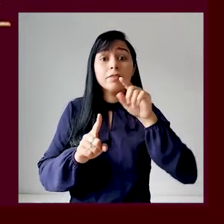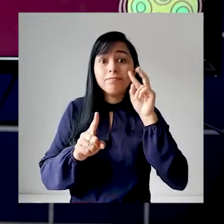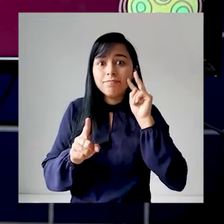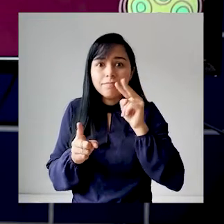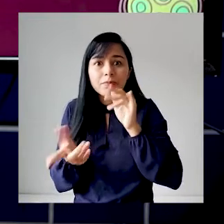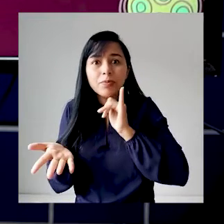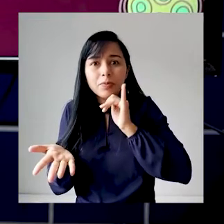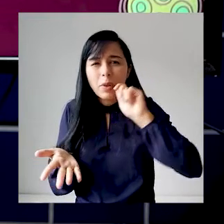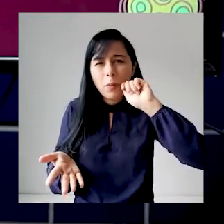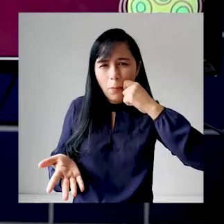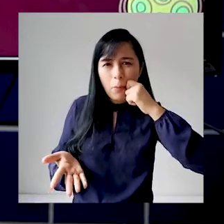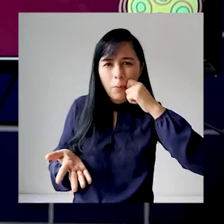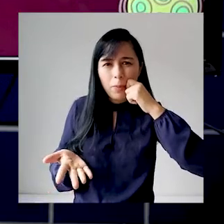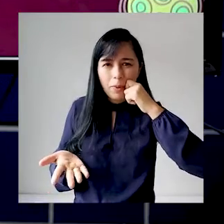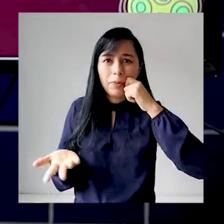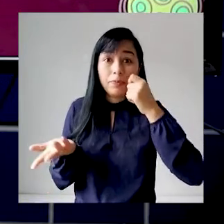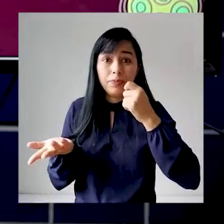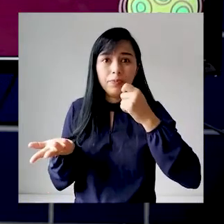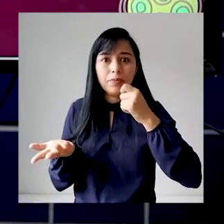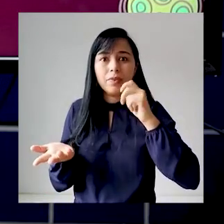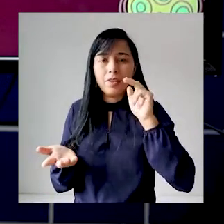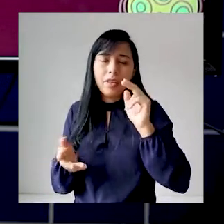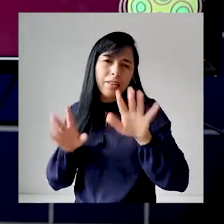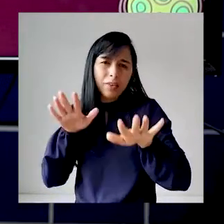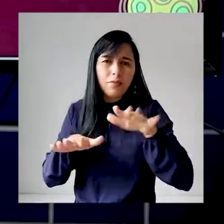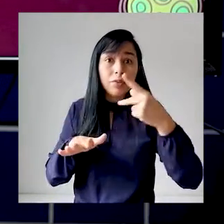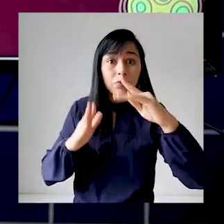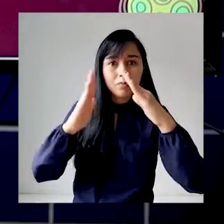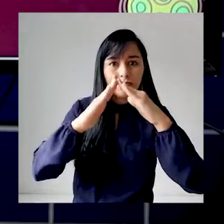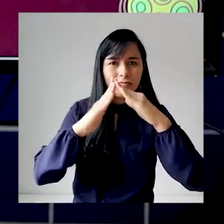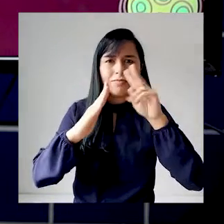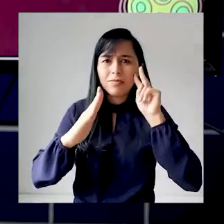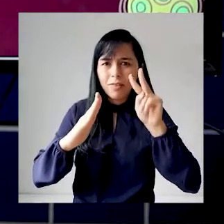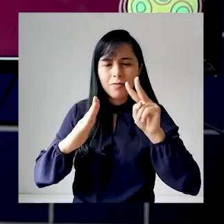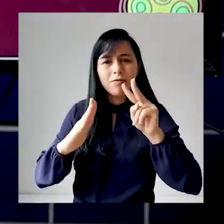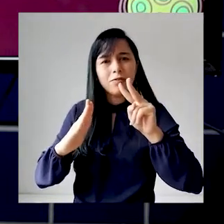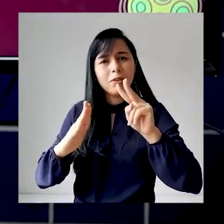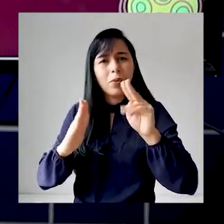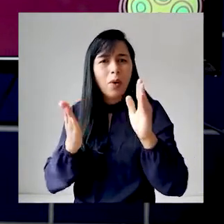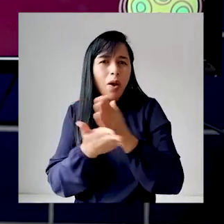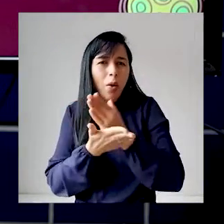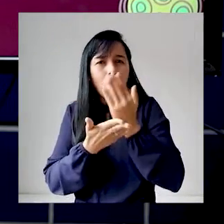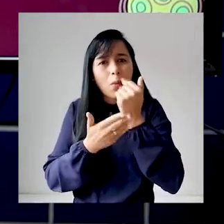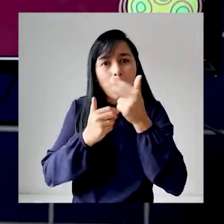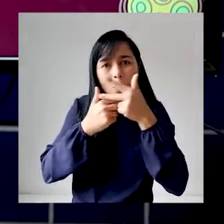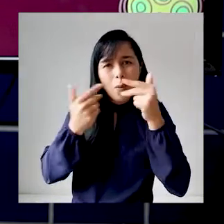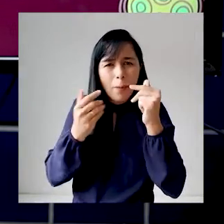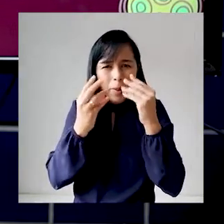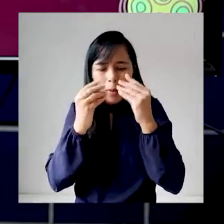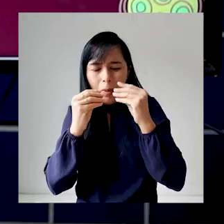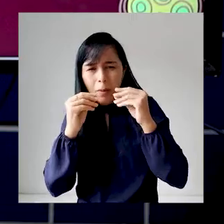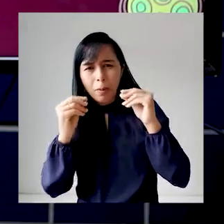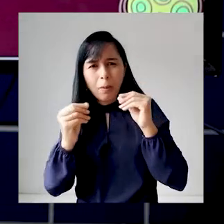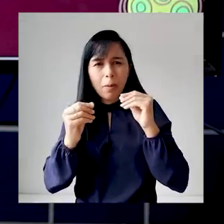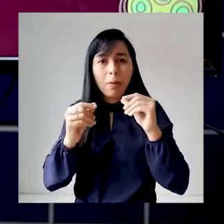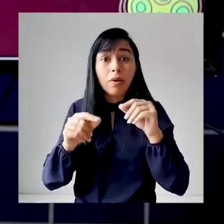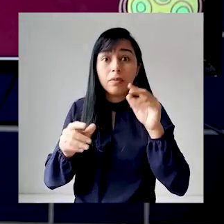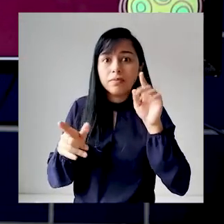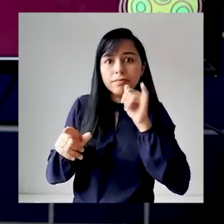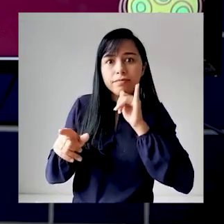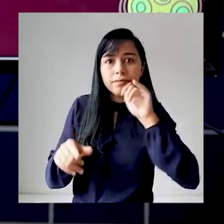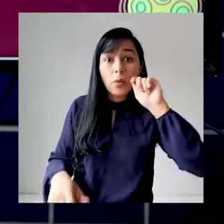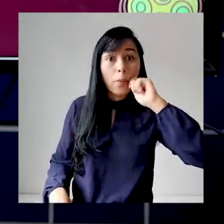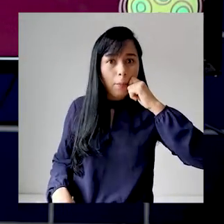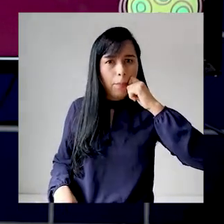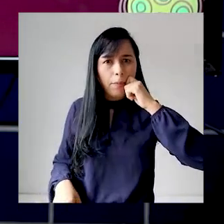pão. Provavelmente em sua casa você já deve ter visto alguma comida estragando. Um pão, por exemplo,